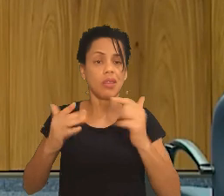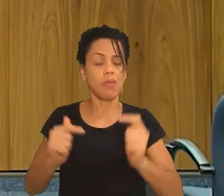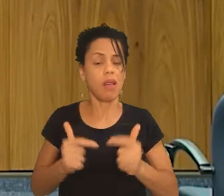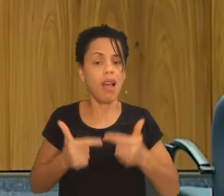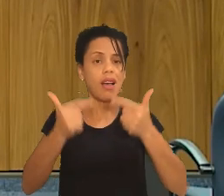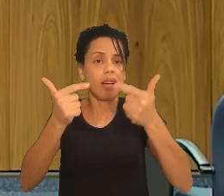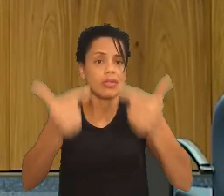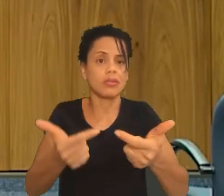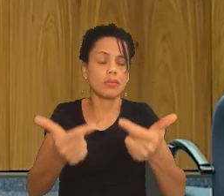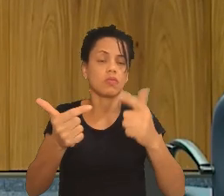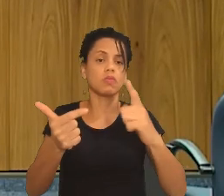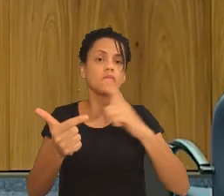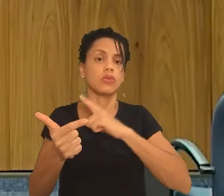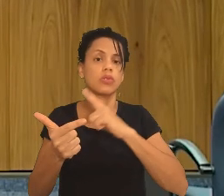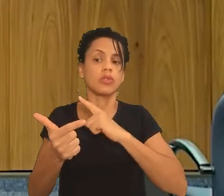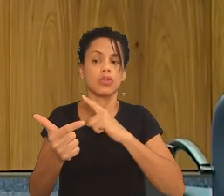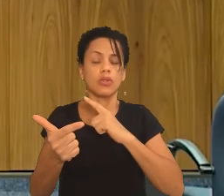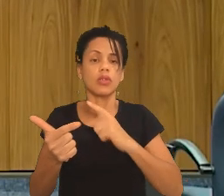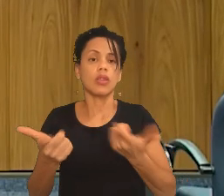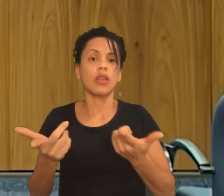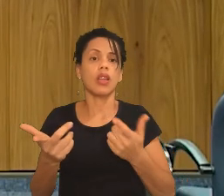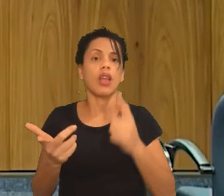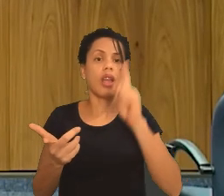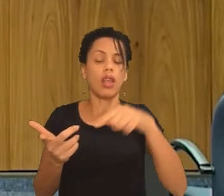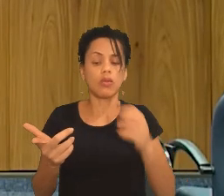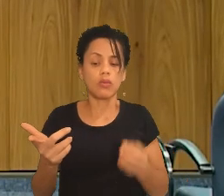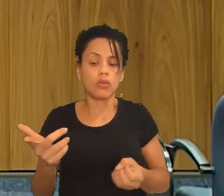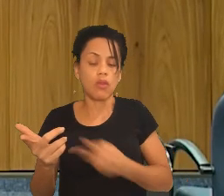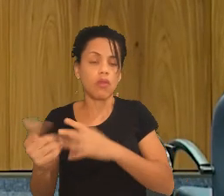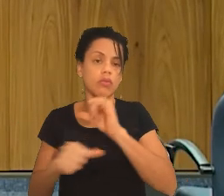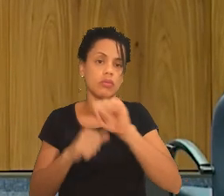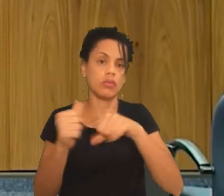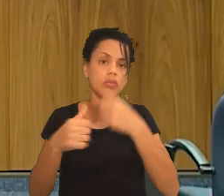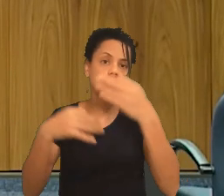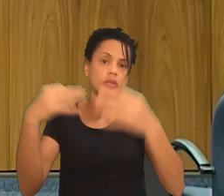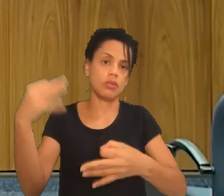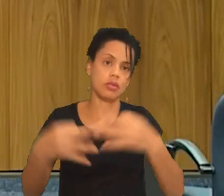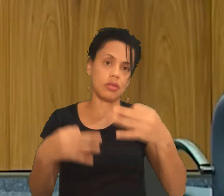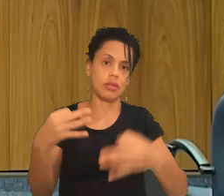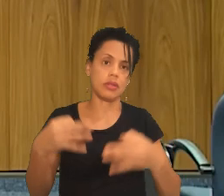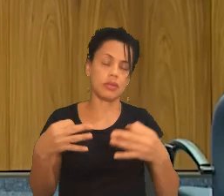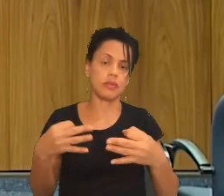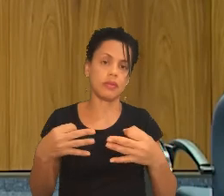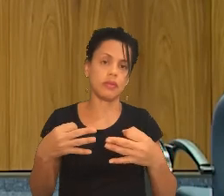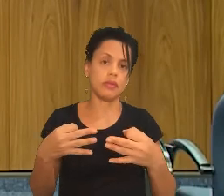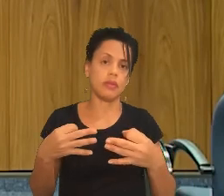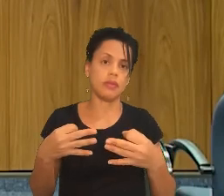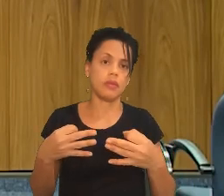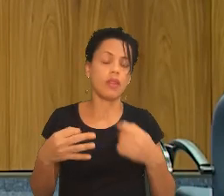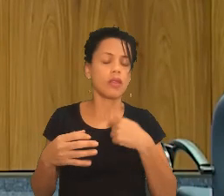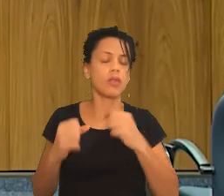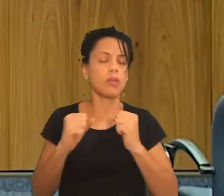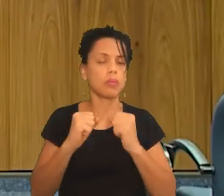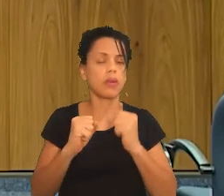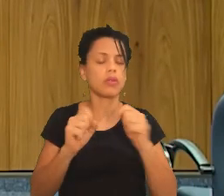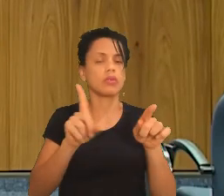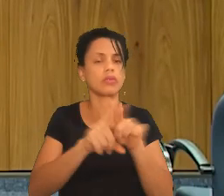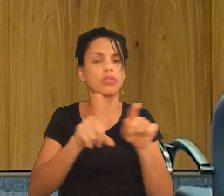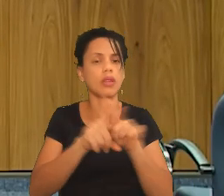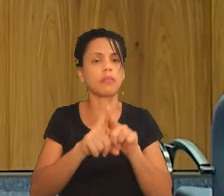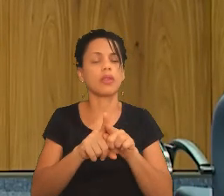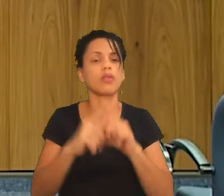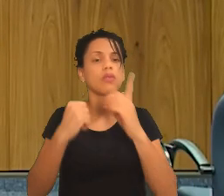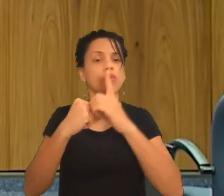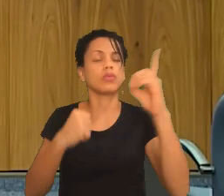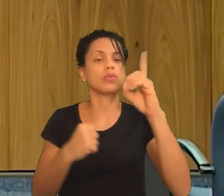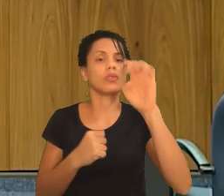para o povo Krenak foi uma inovação jurídica, né, proposta pelo doutor Edmundo, por exemplo, e